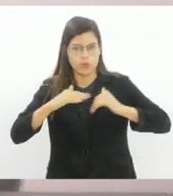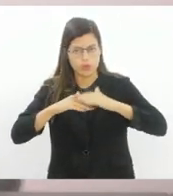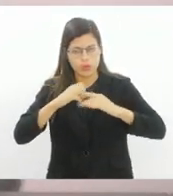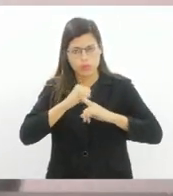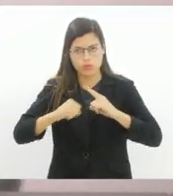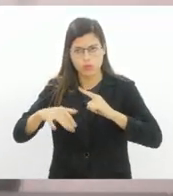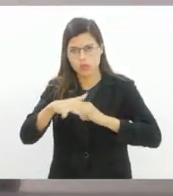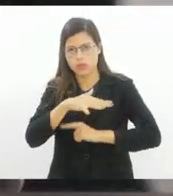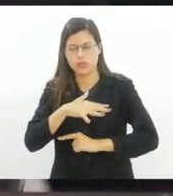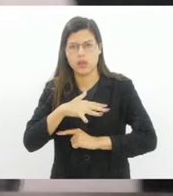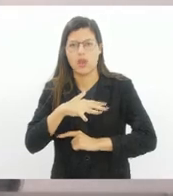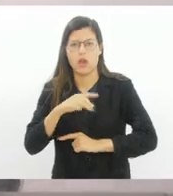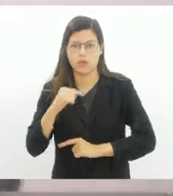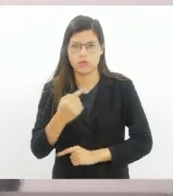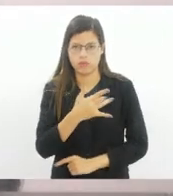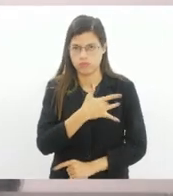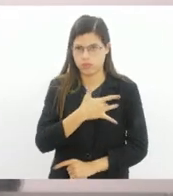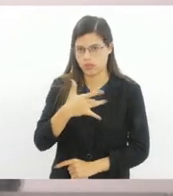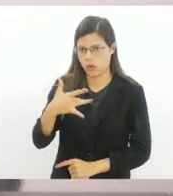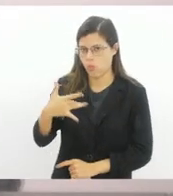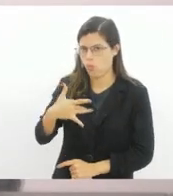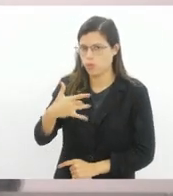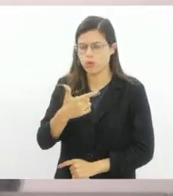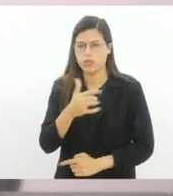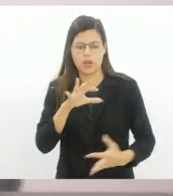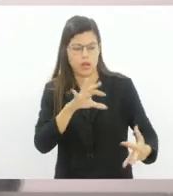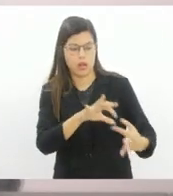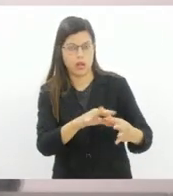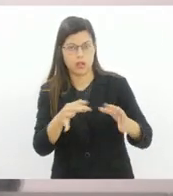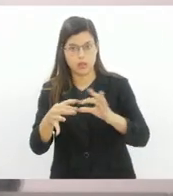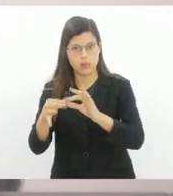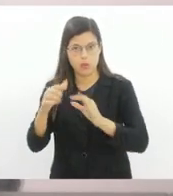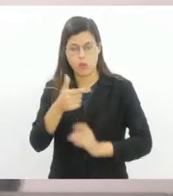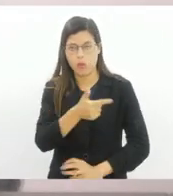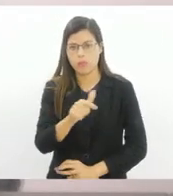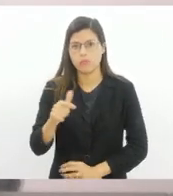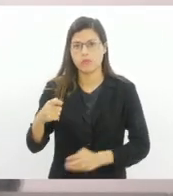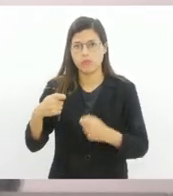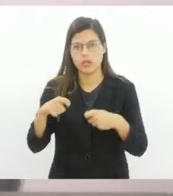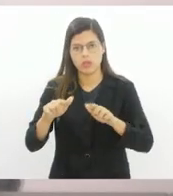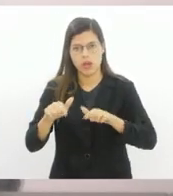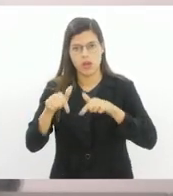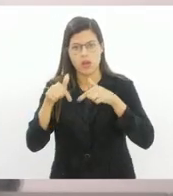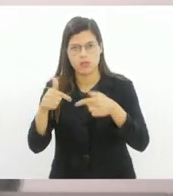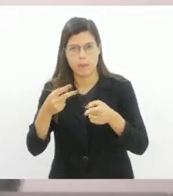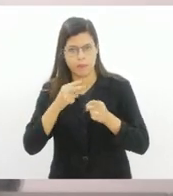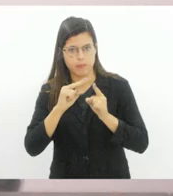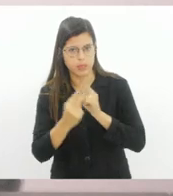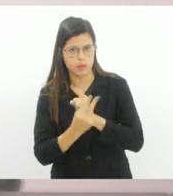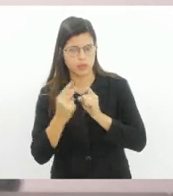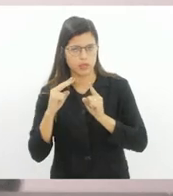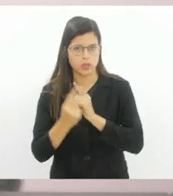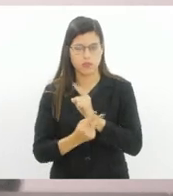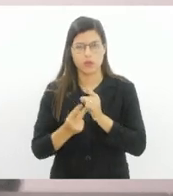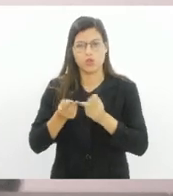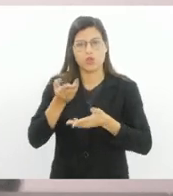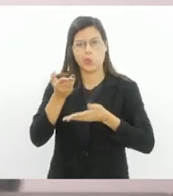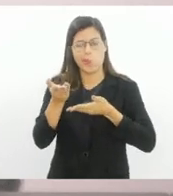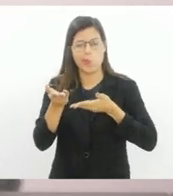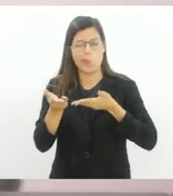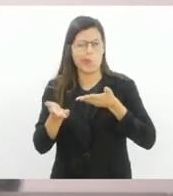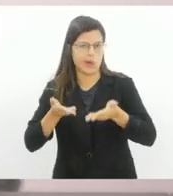saúde, articulada com os outros setores, deve atuar dentro de uma perspectiva de uma linha de cuidado que